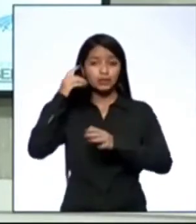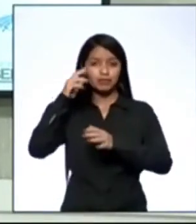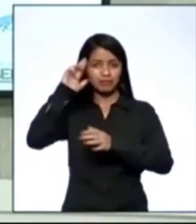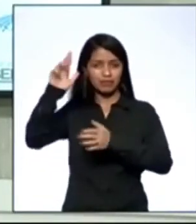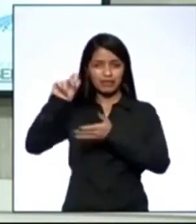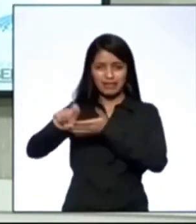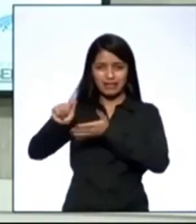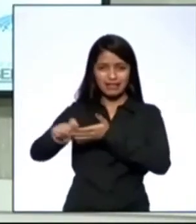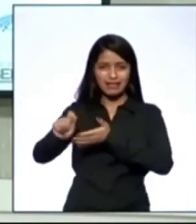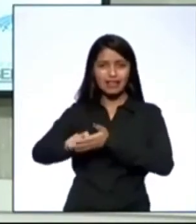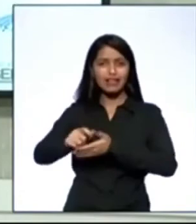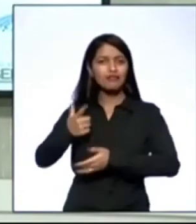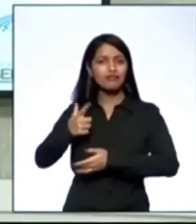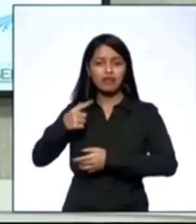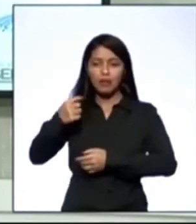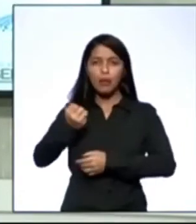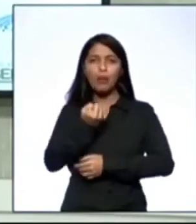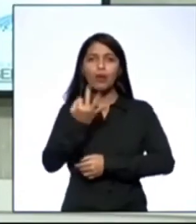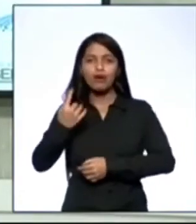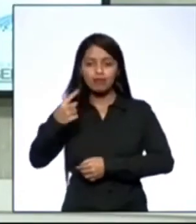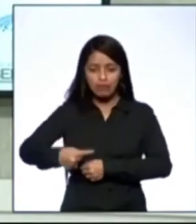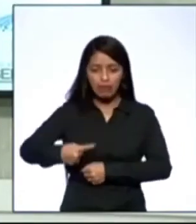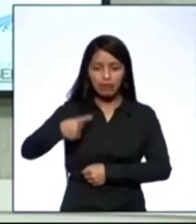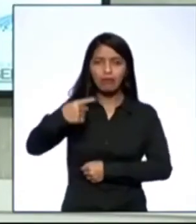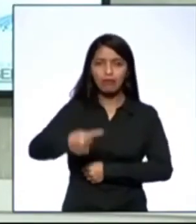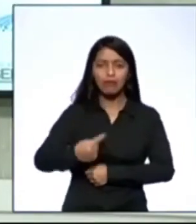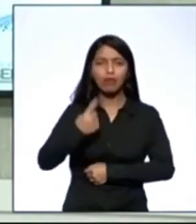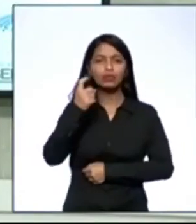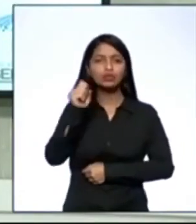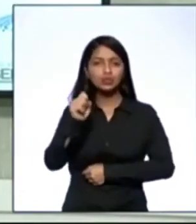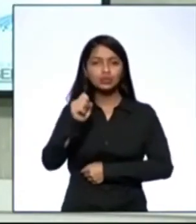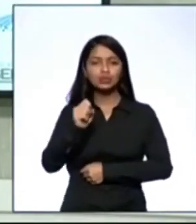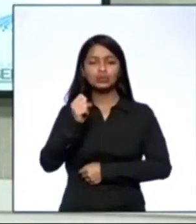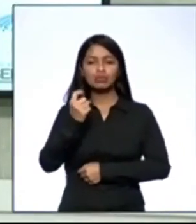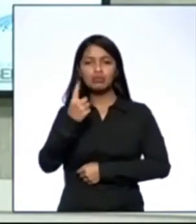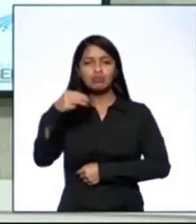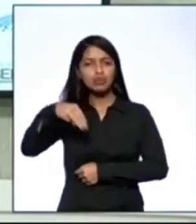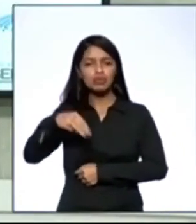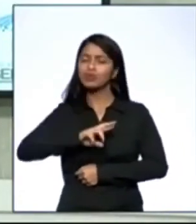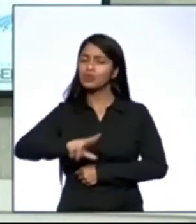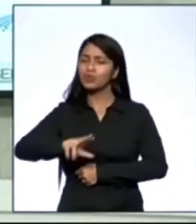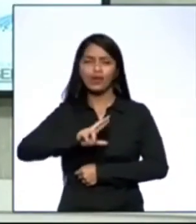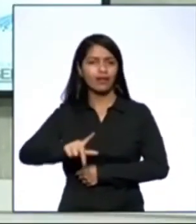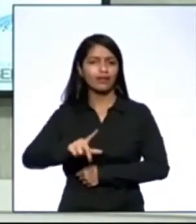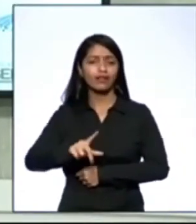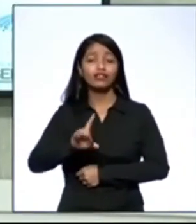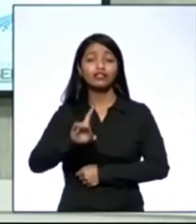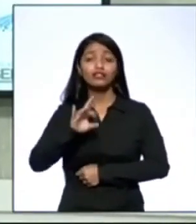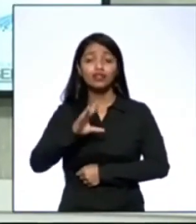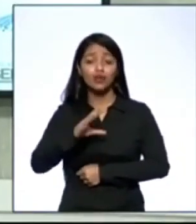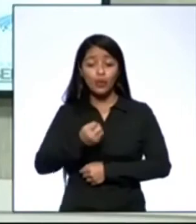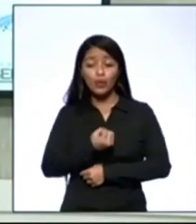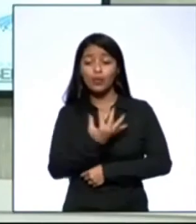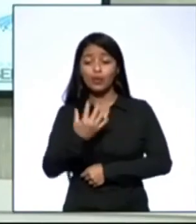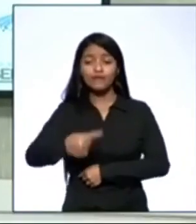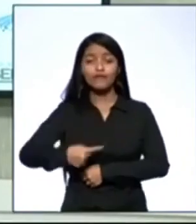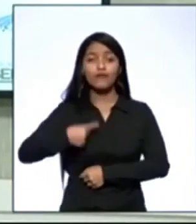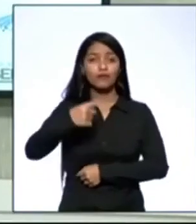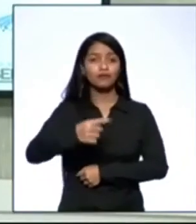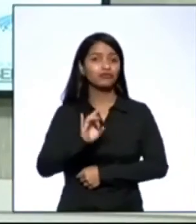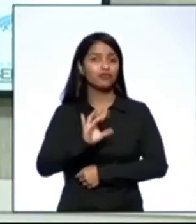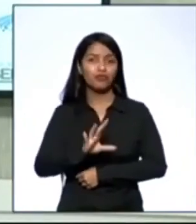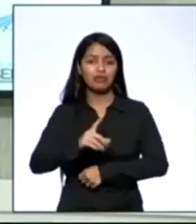número de voltas por segundo, número de voltas por minuto. Ele só trabalha com o número de voltas. O que eu